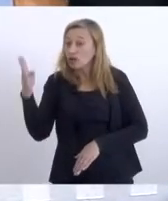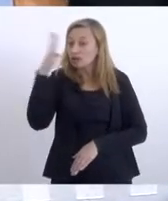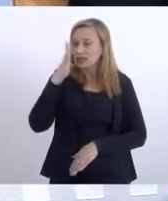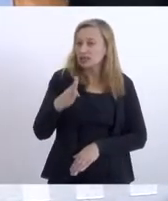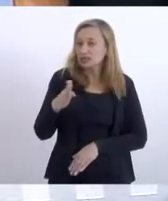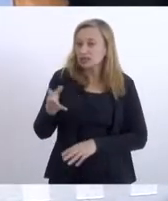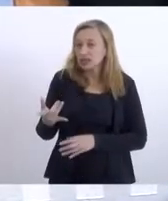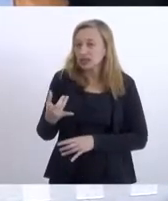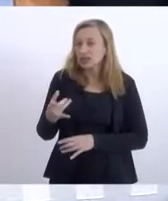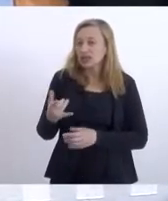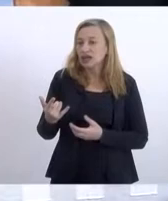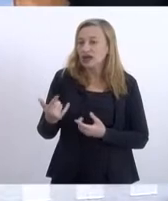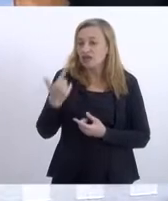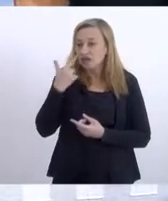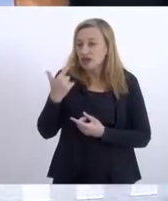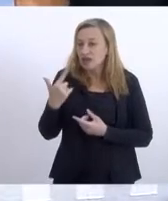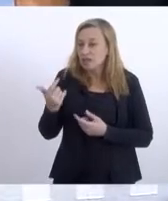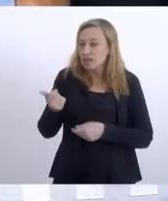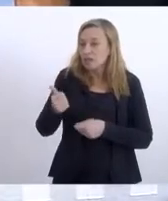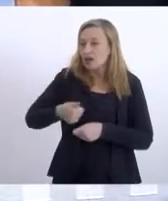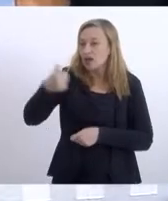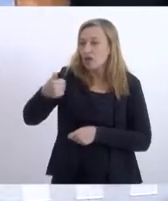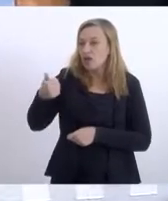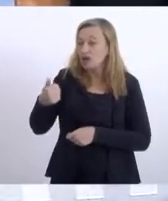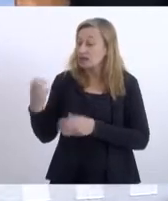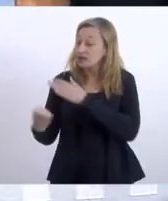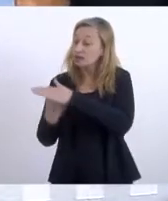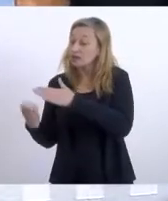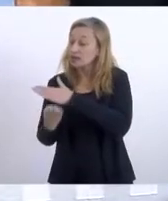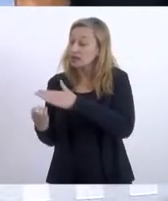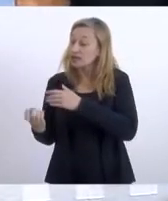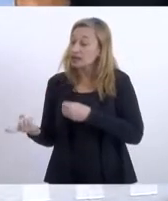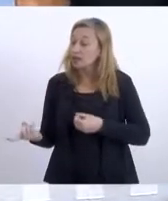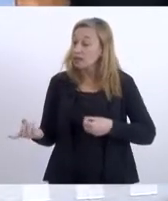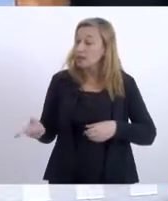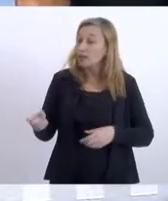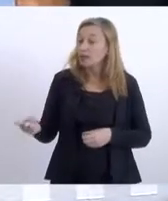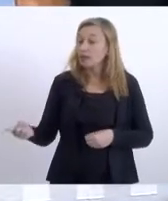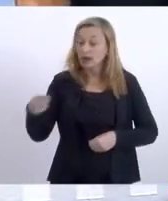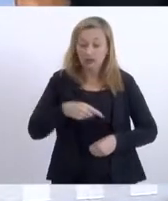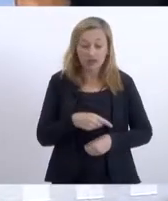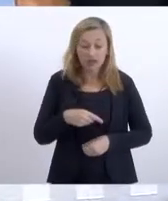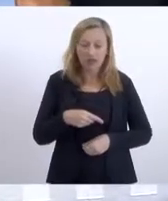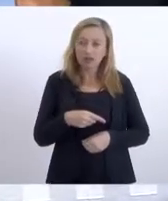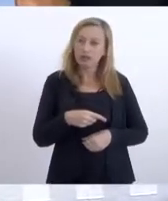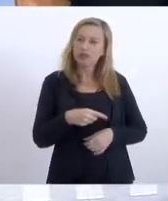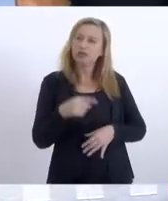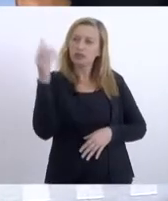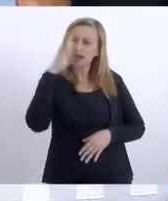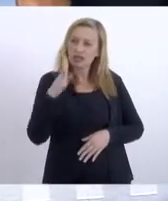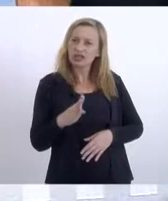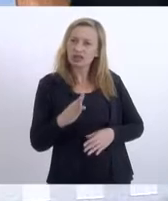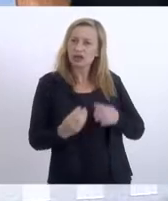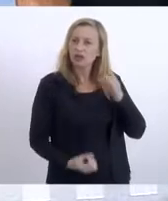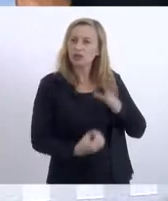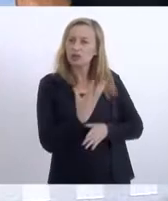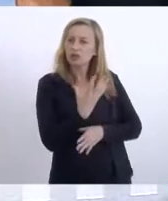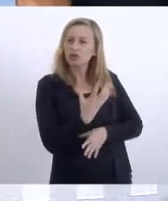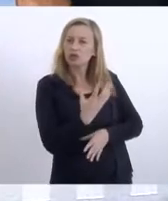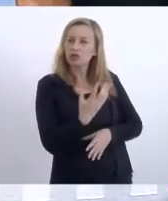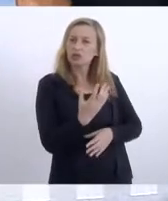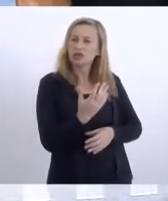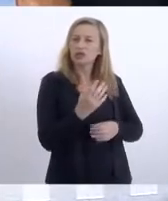atrair essas empresas que prestam serviço, que fazem montagem, que produzem módulos e